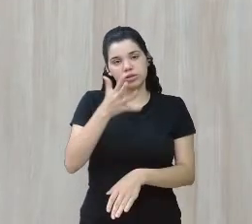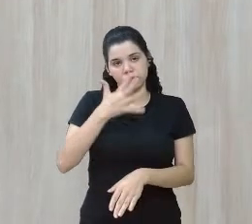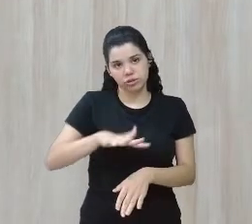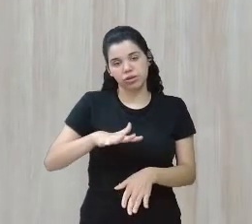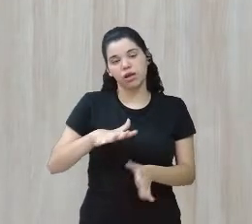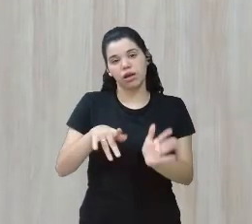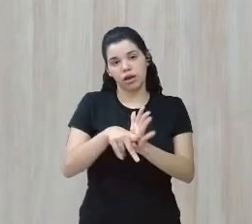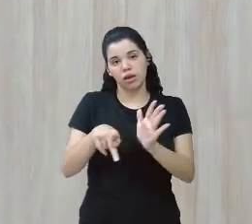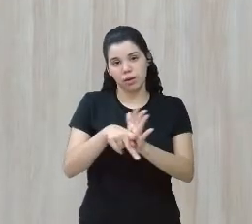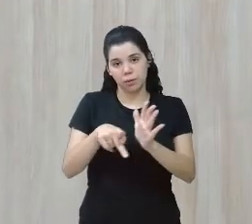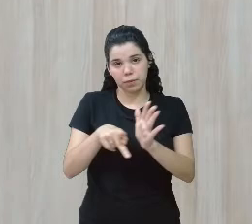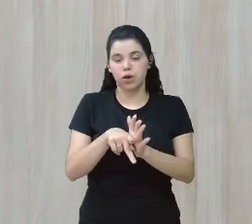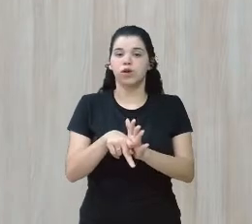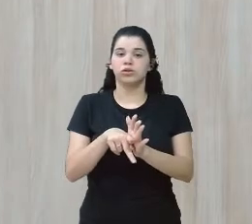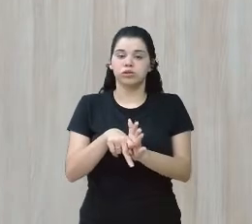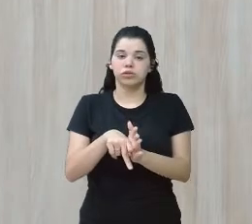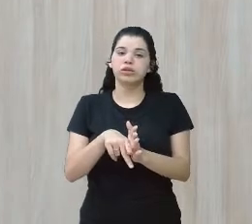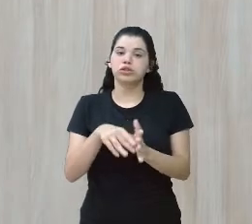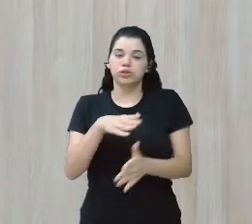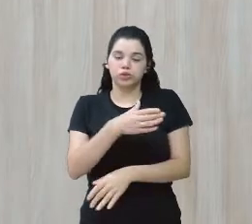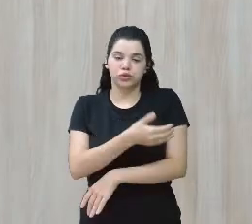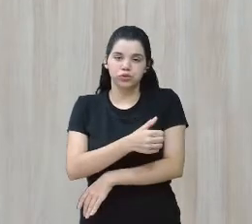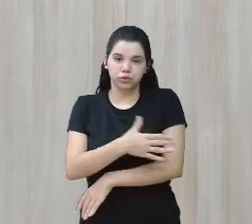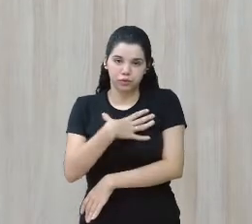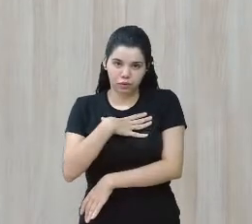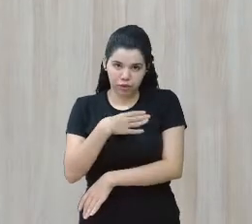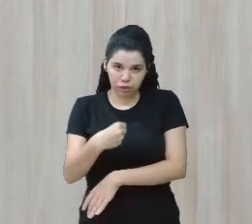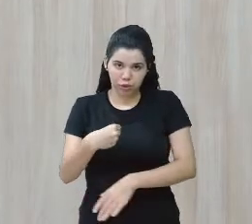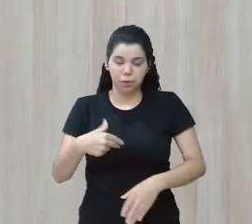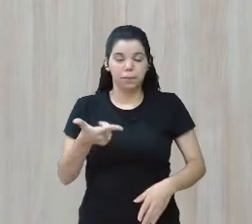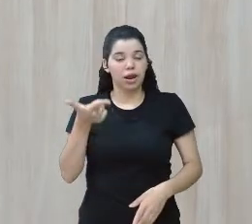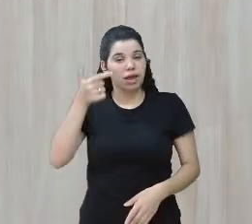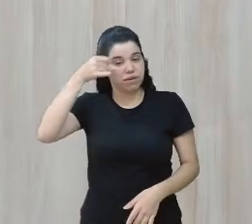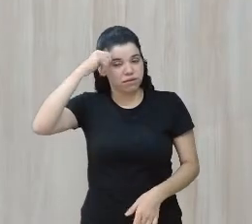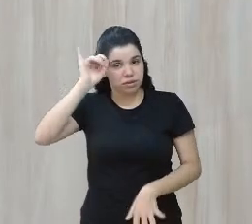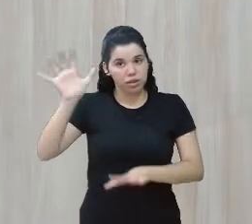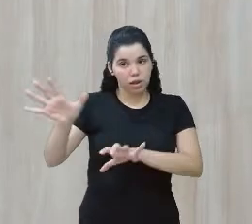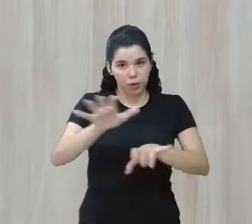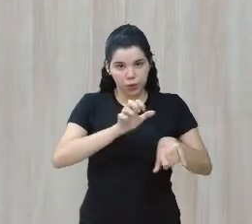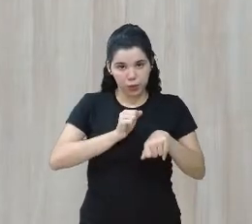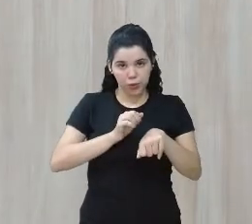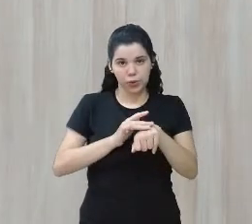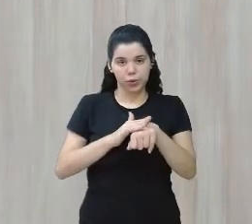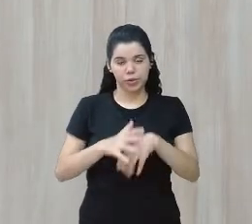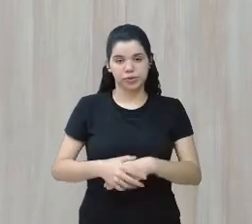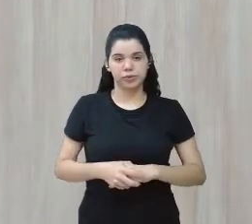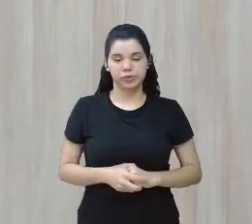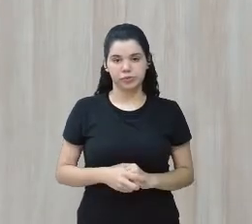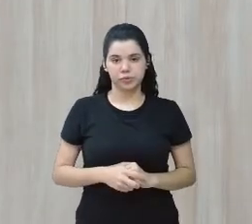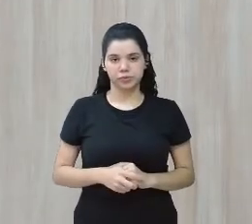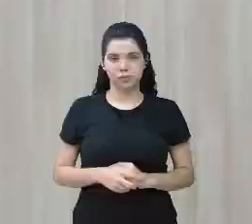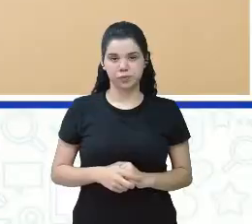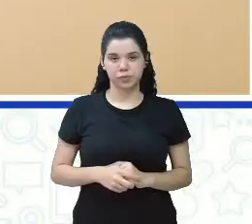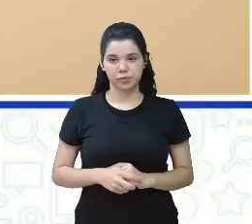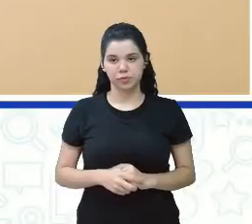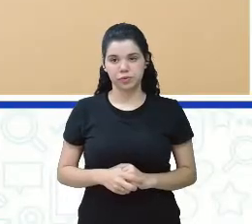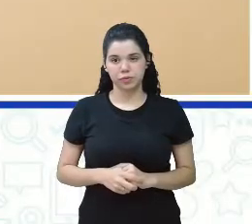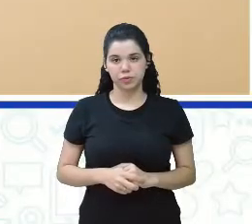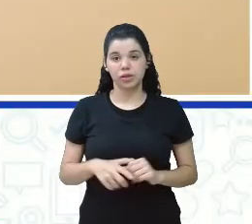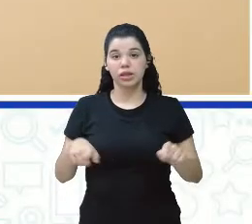verdade. Orientação para que evitem uma série de doenças e que ocorra a prevenção. Além disso,